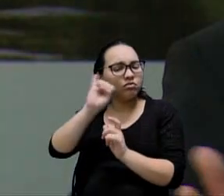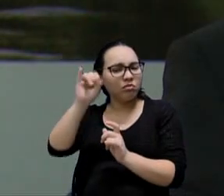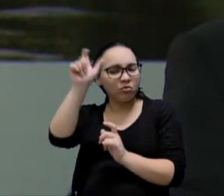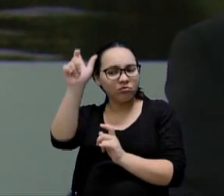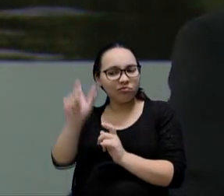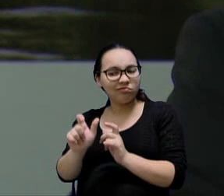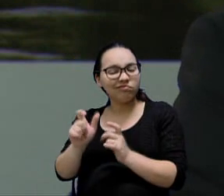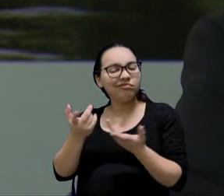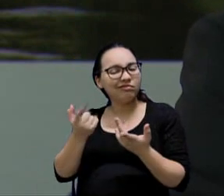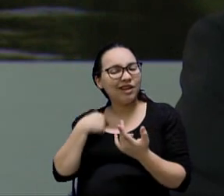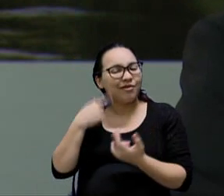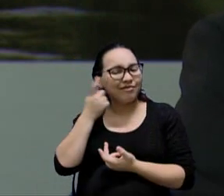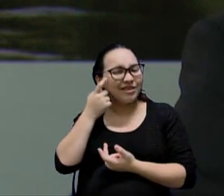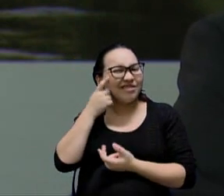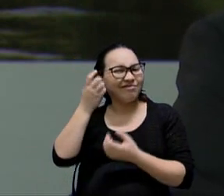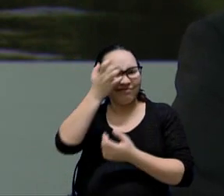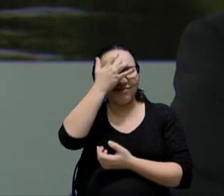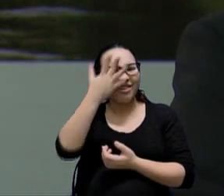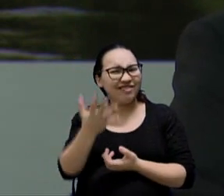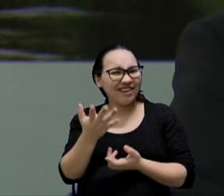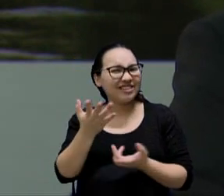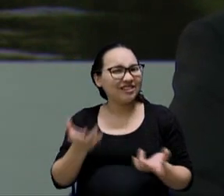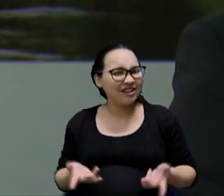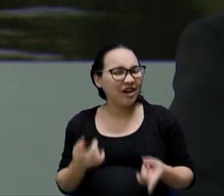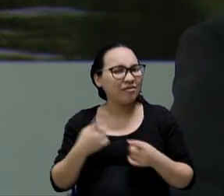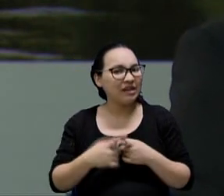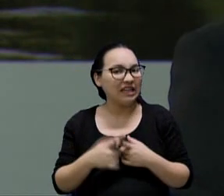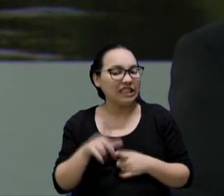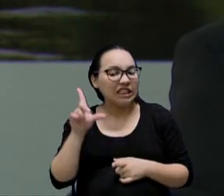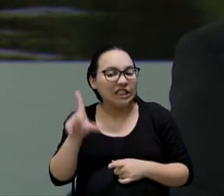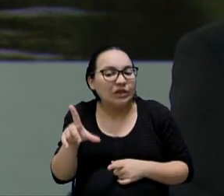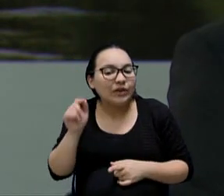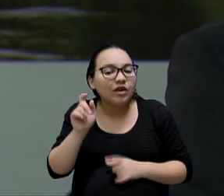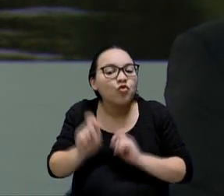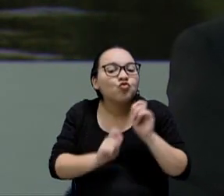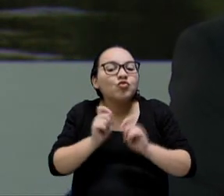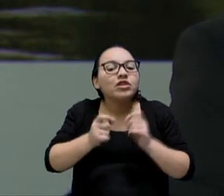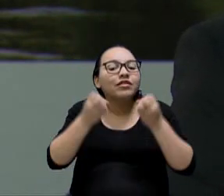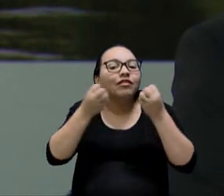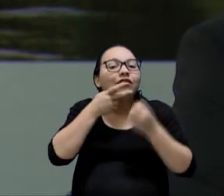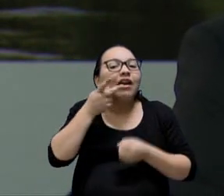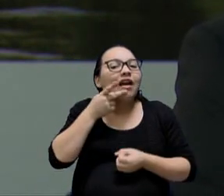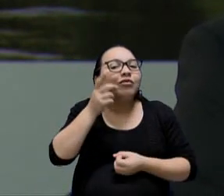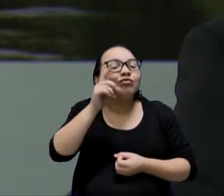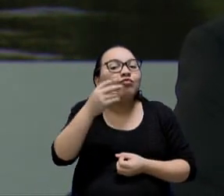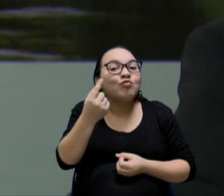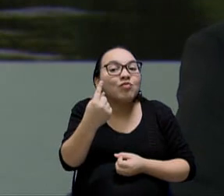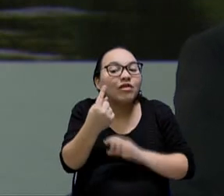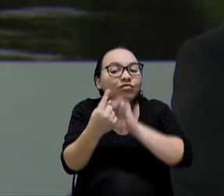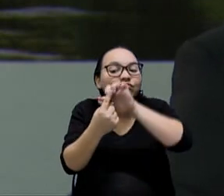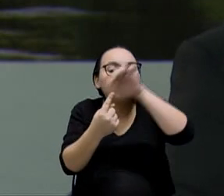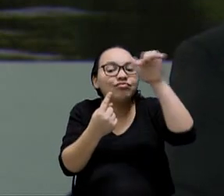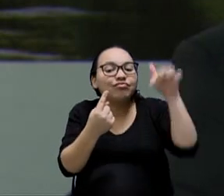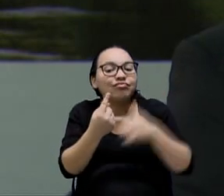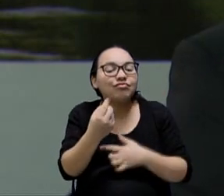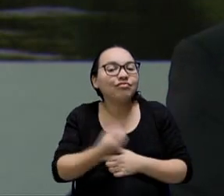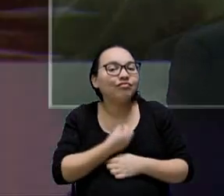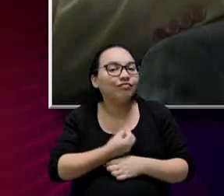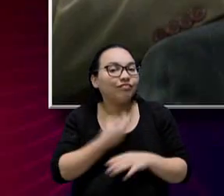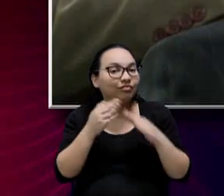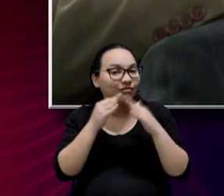que seria mais fácil. Pois escolher o que falar dentro de uma vida de muitos anos juntos não é uma tarefa